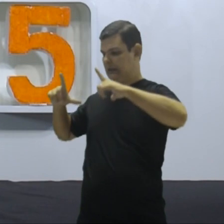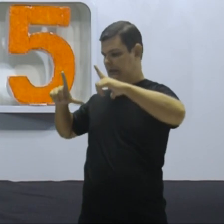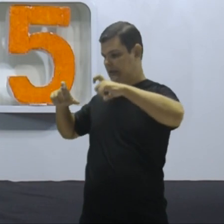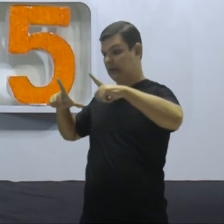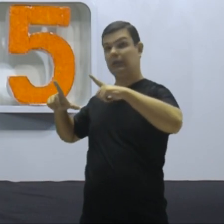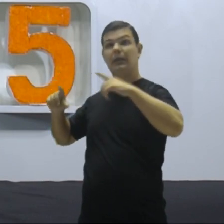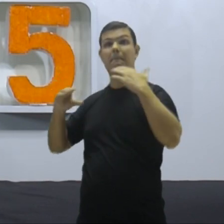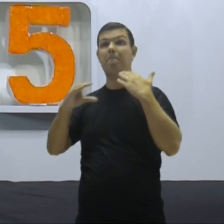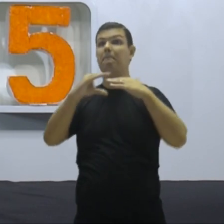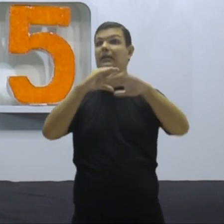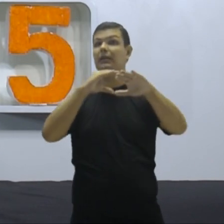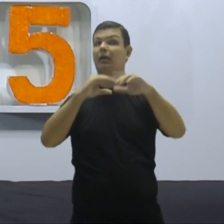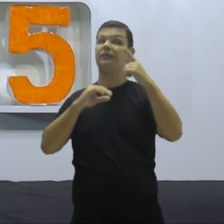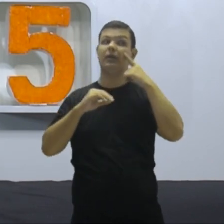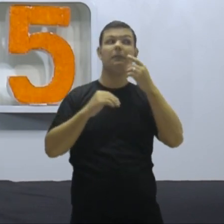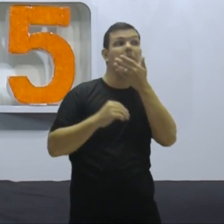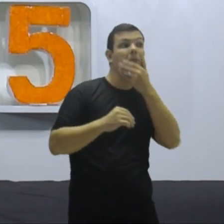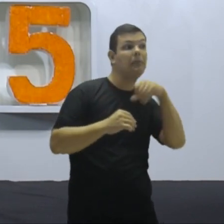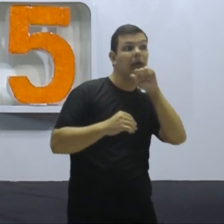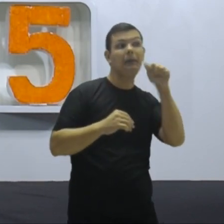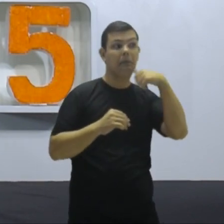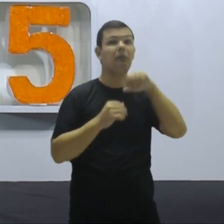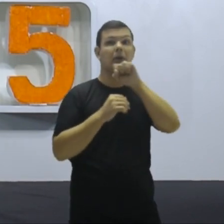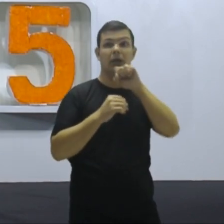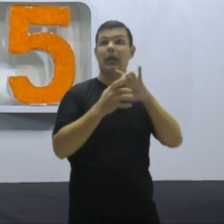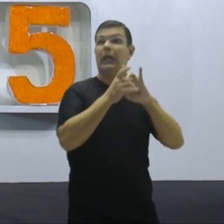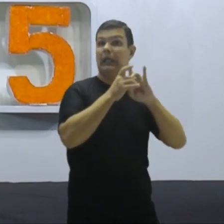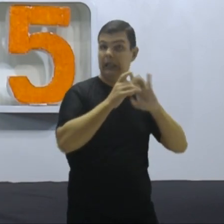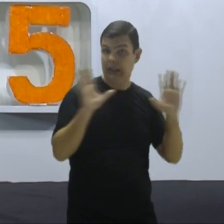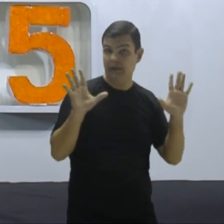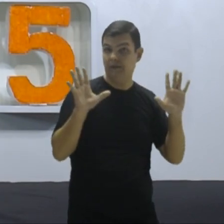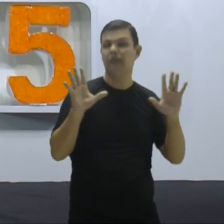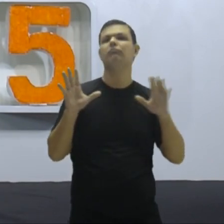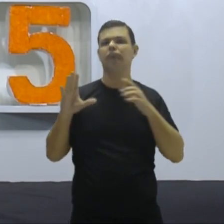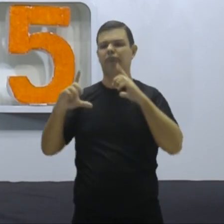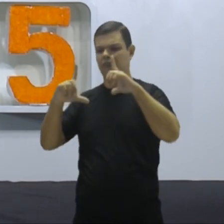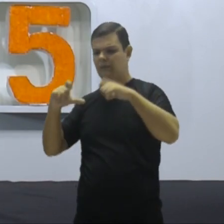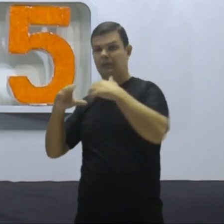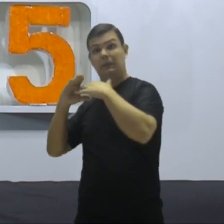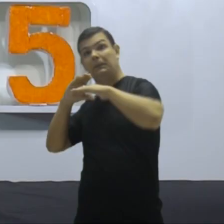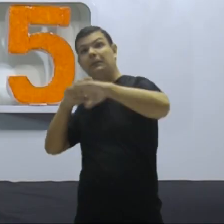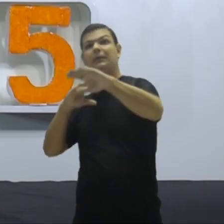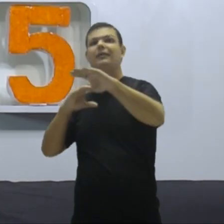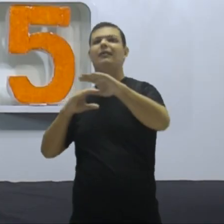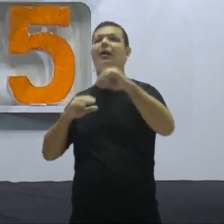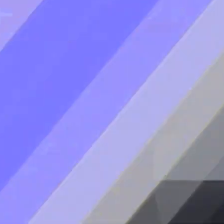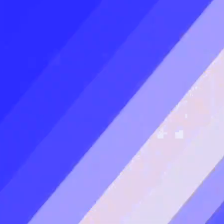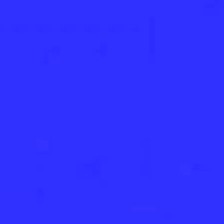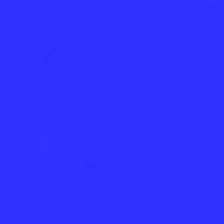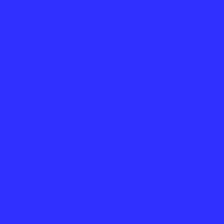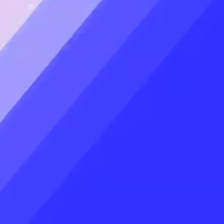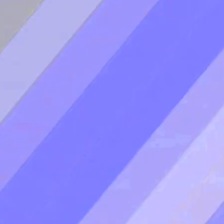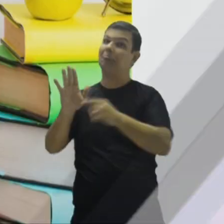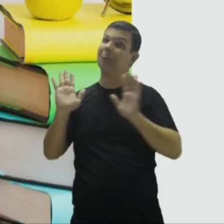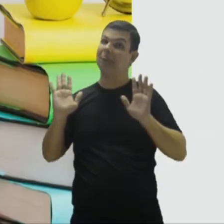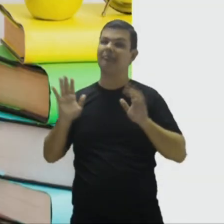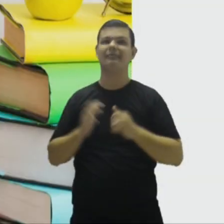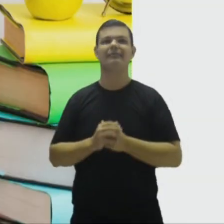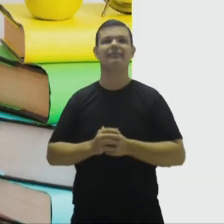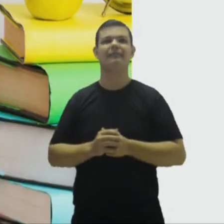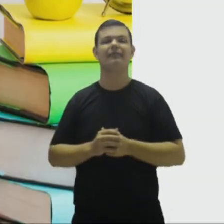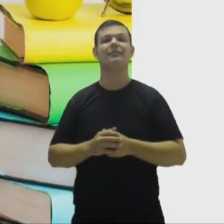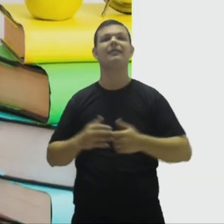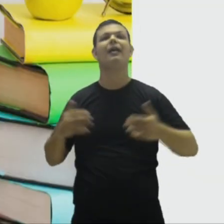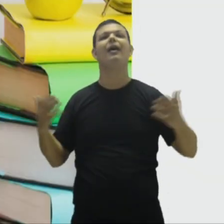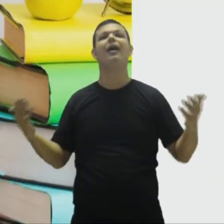pais. E quem sabe na próxima aula a gente pode mostrar aqui essa sua tarefa. Tudo bem? Então, ó, agora,